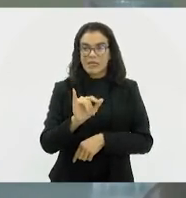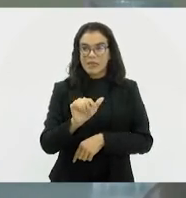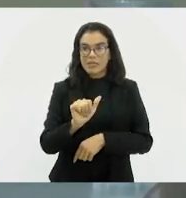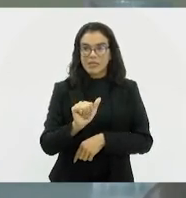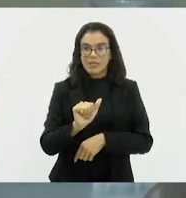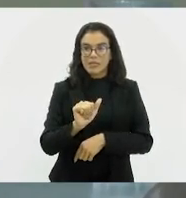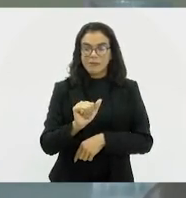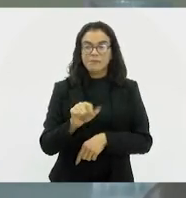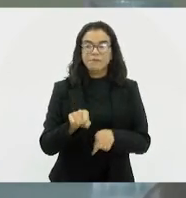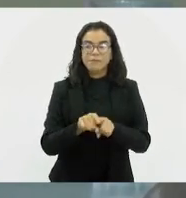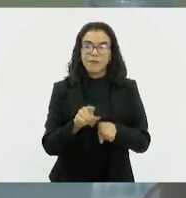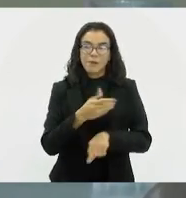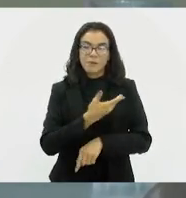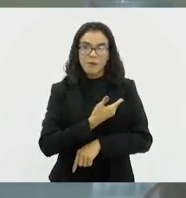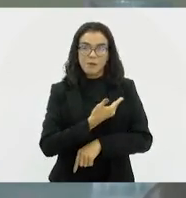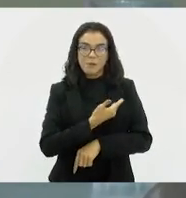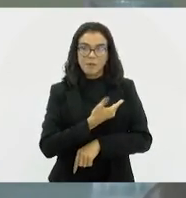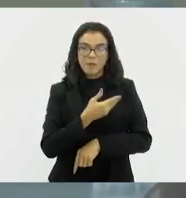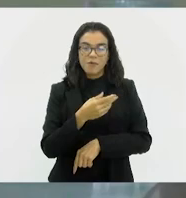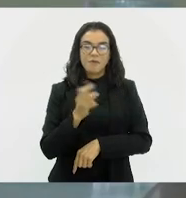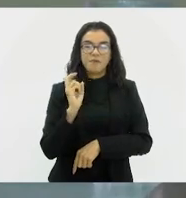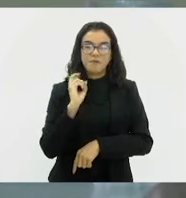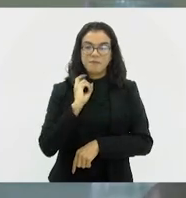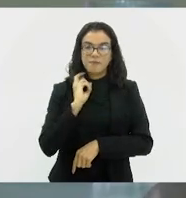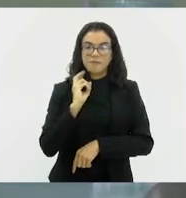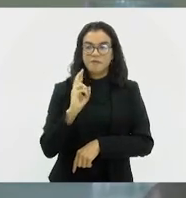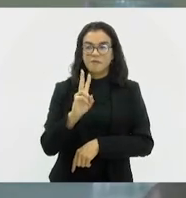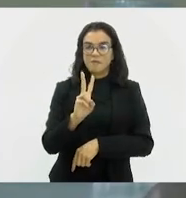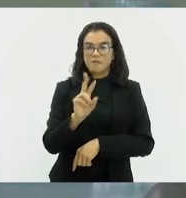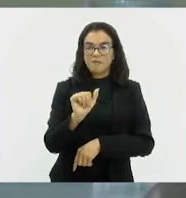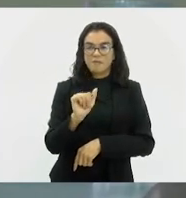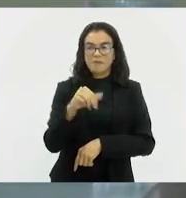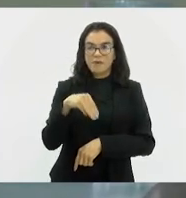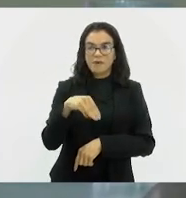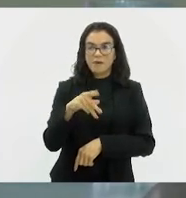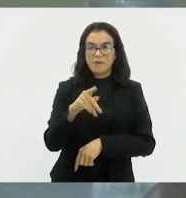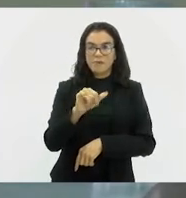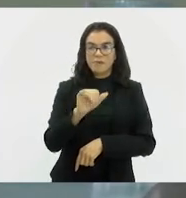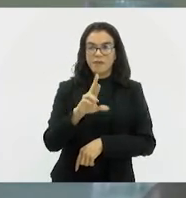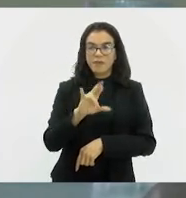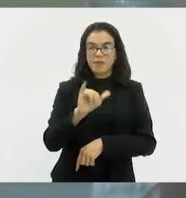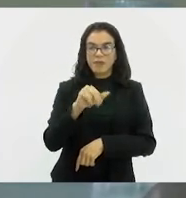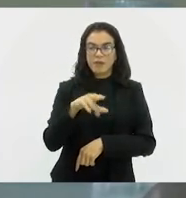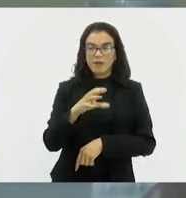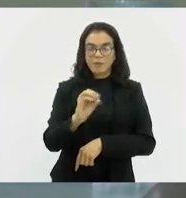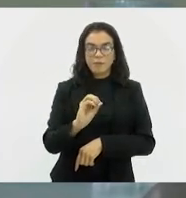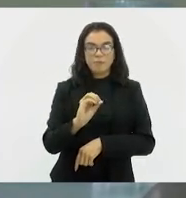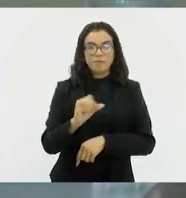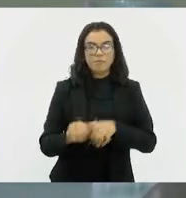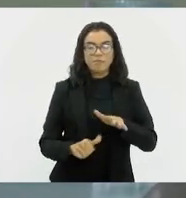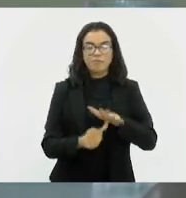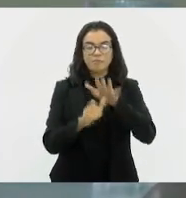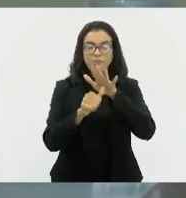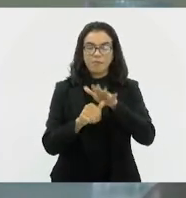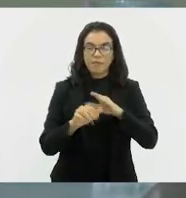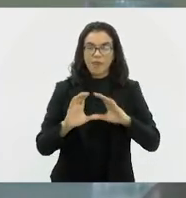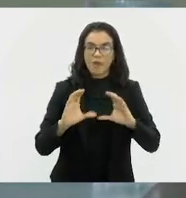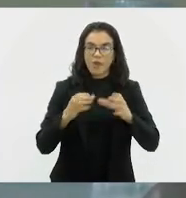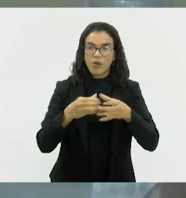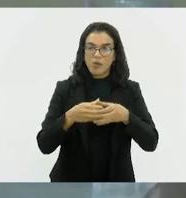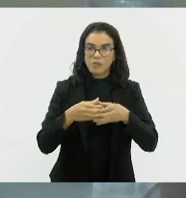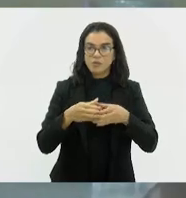ao meu amigo Vampirinho, vereador de Volta Redonda, que preside a Comissão do Idoso. E foi ele